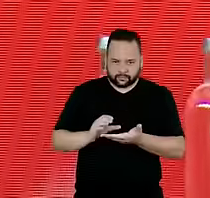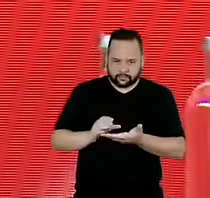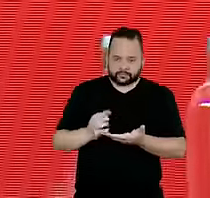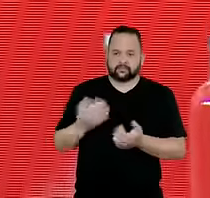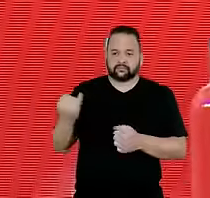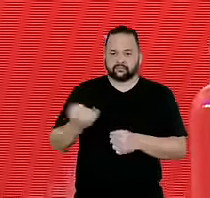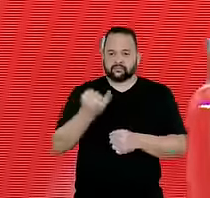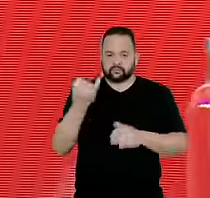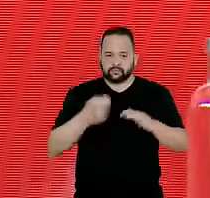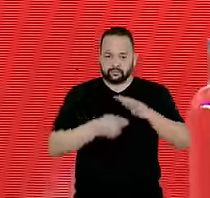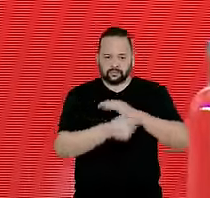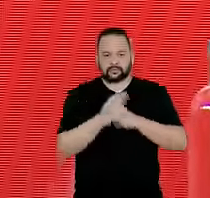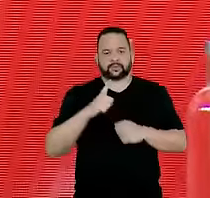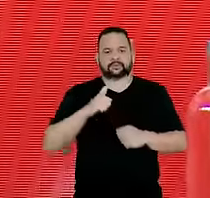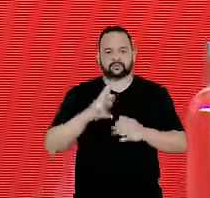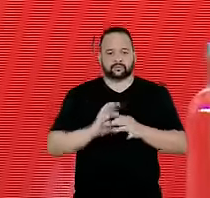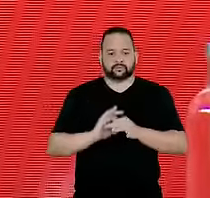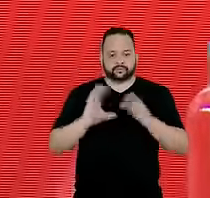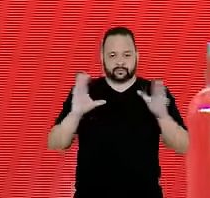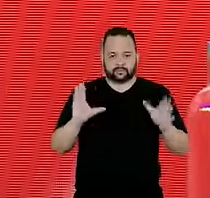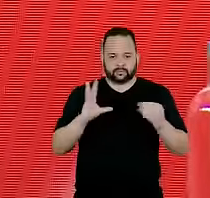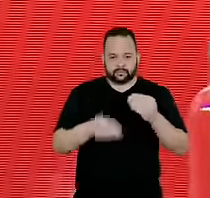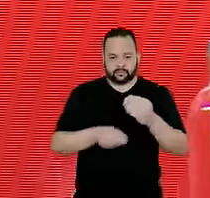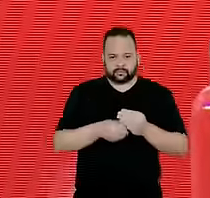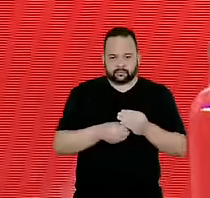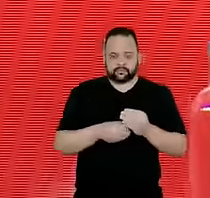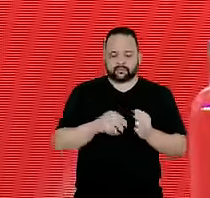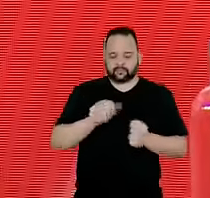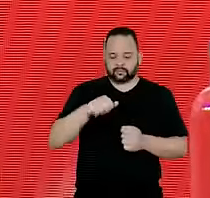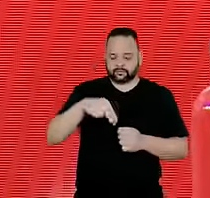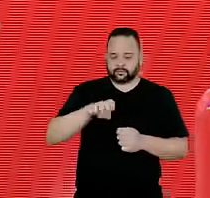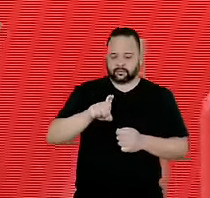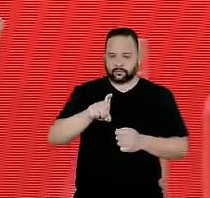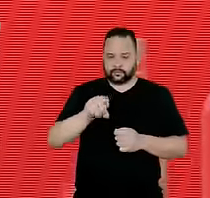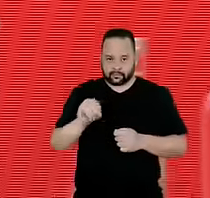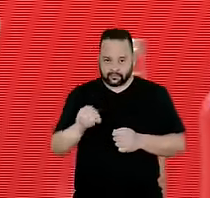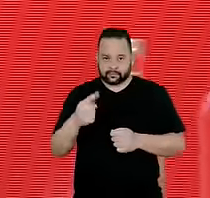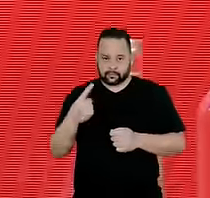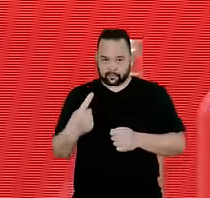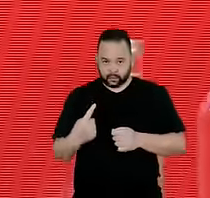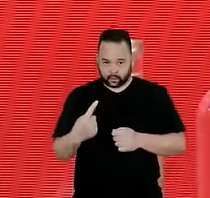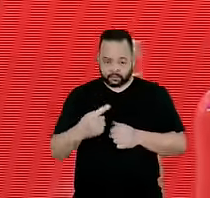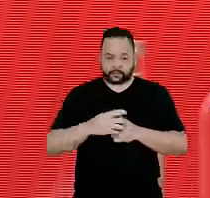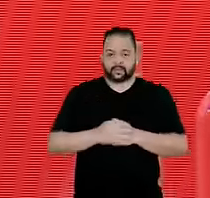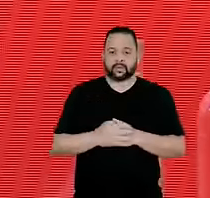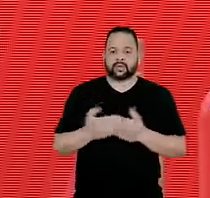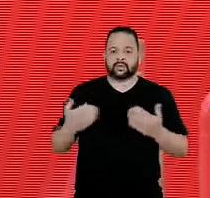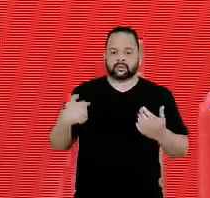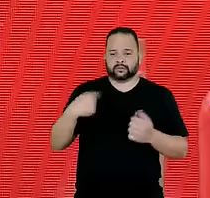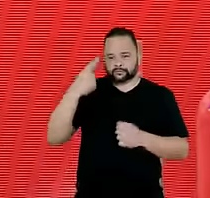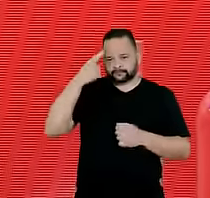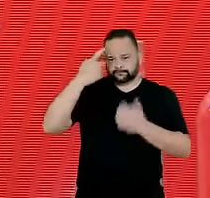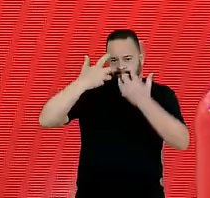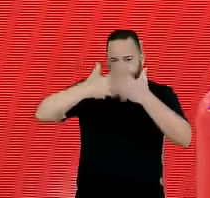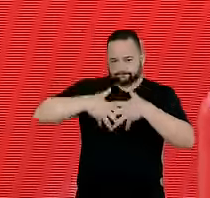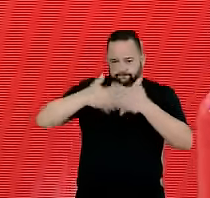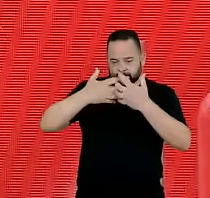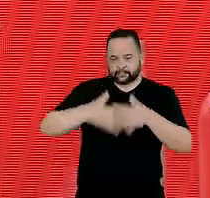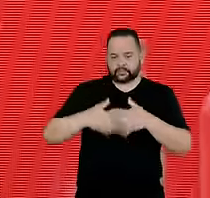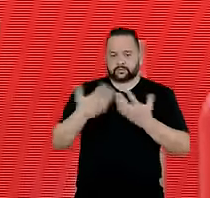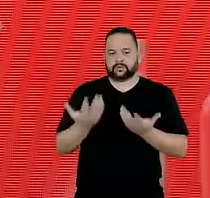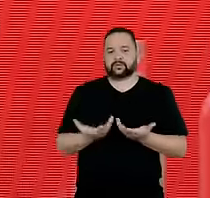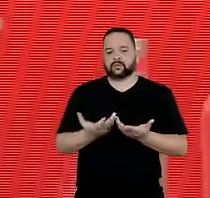autorização lá pro anexo um agora olhando pros créditos de carbono numa dimensão um pouco mais Ampla como um ativo da cadeia do